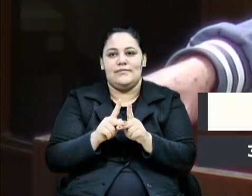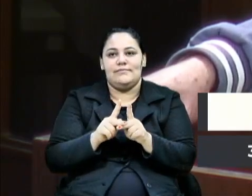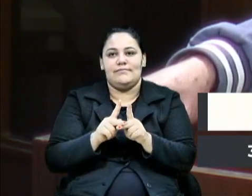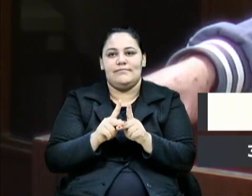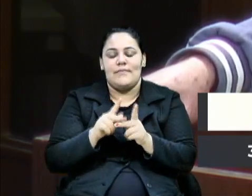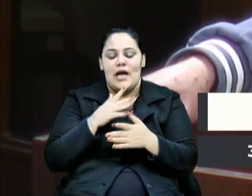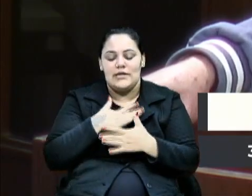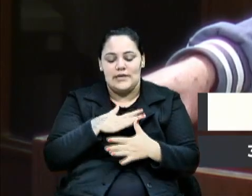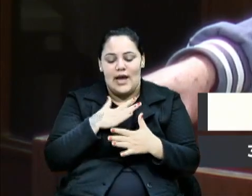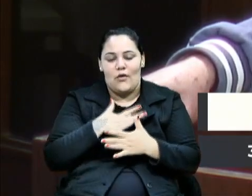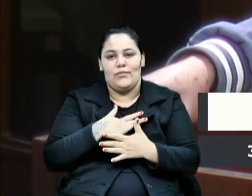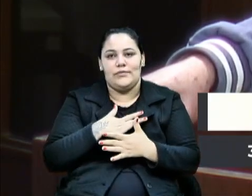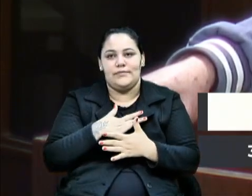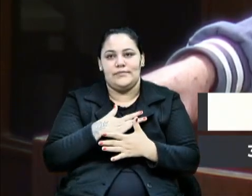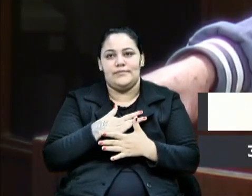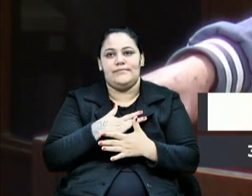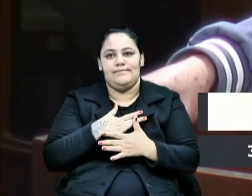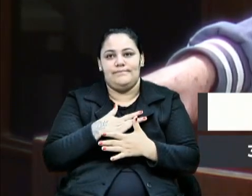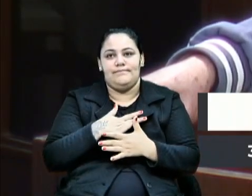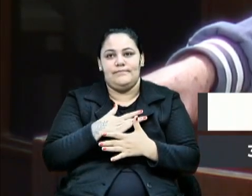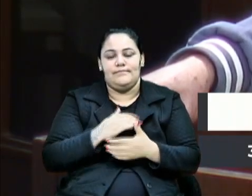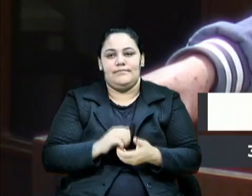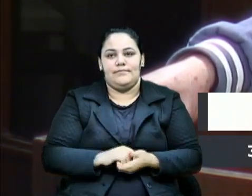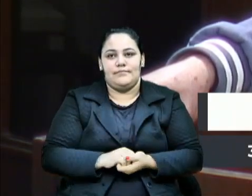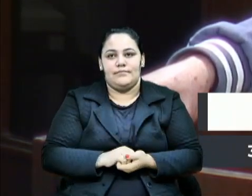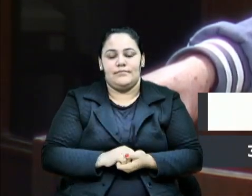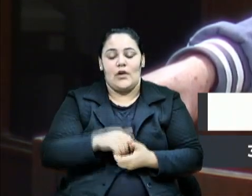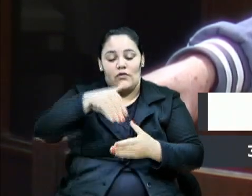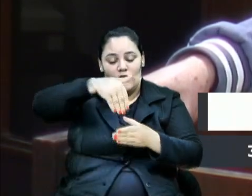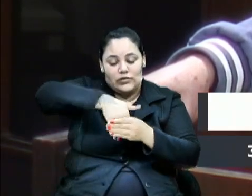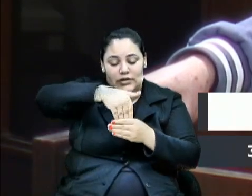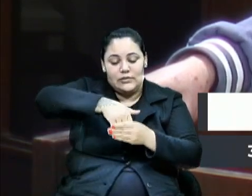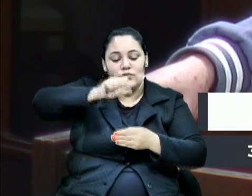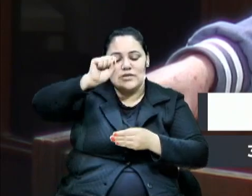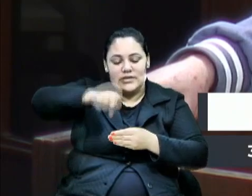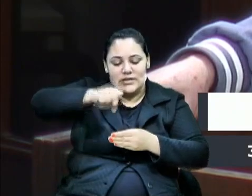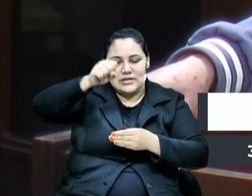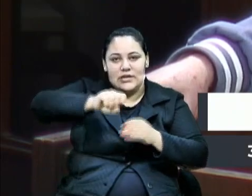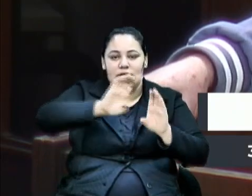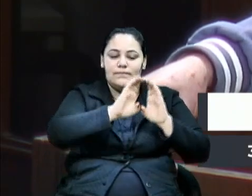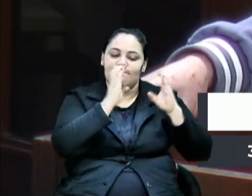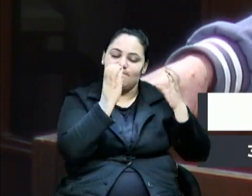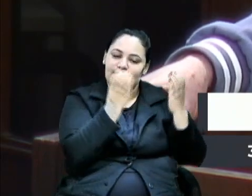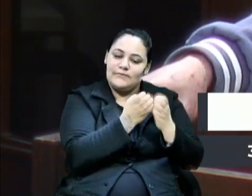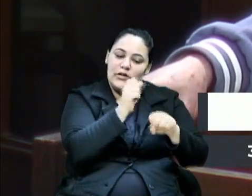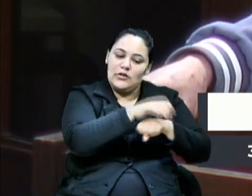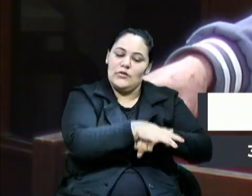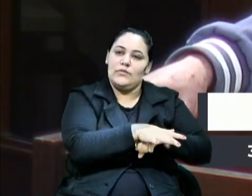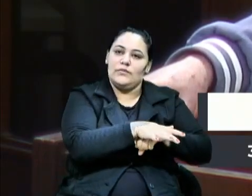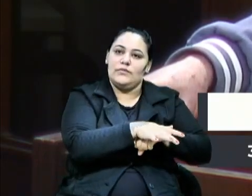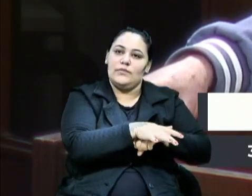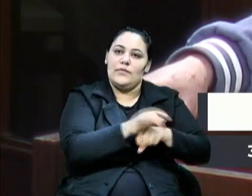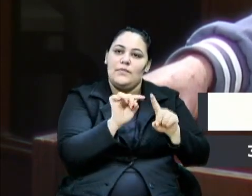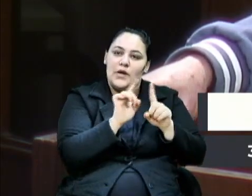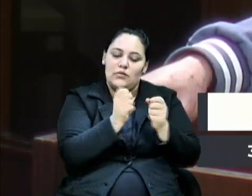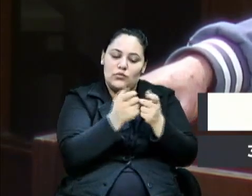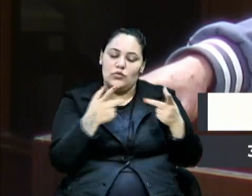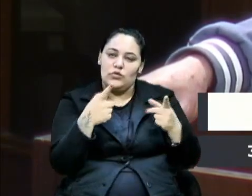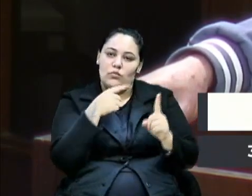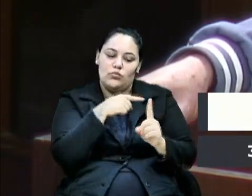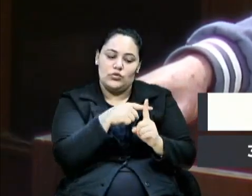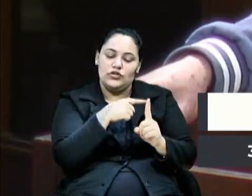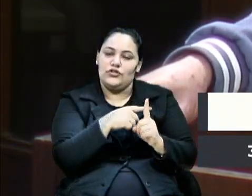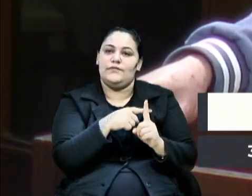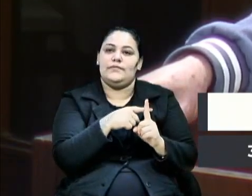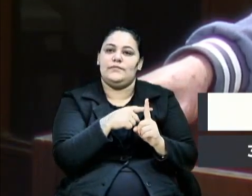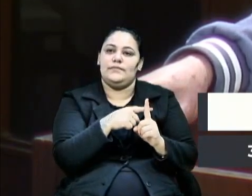por fortes chuvas que se anuncia ali na frente. Voltaremos com certeza à comunidade de Galópolis, mas sempre com pontos positivos,